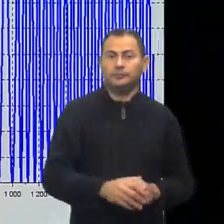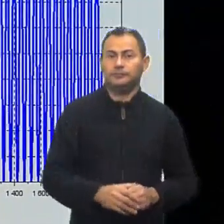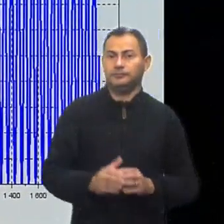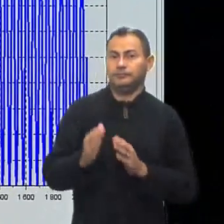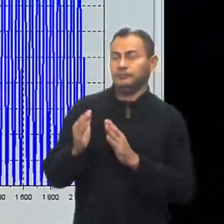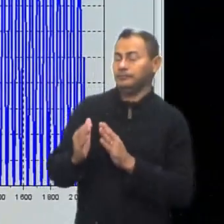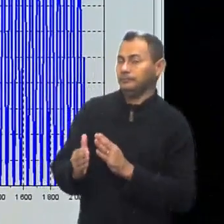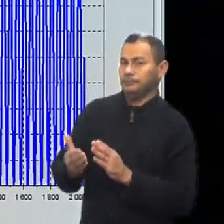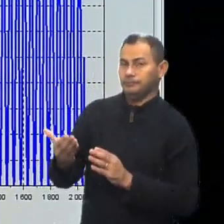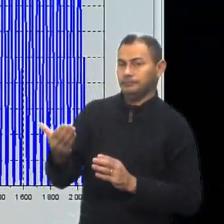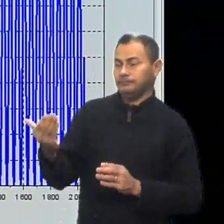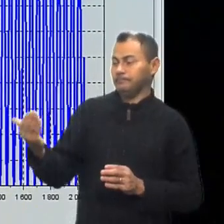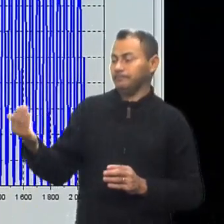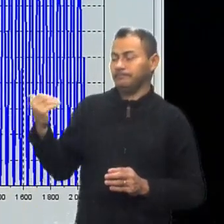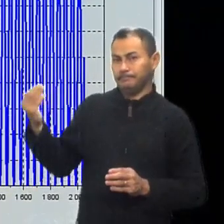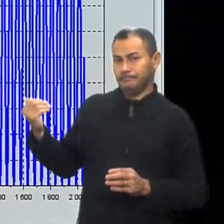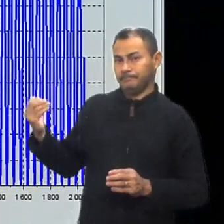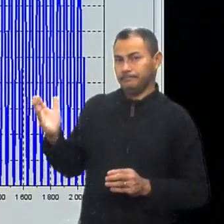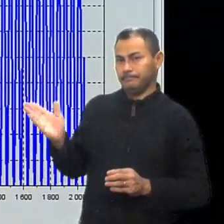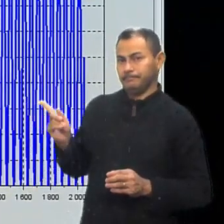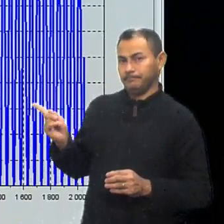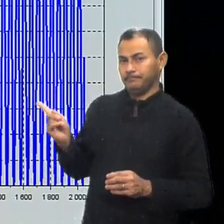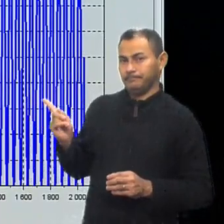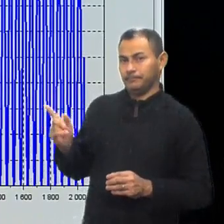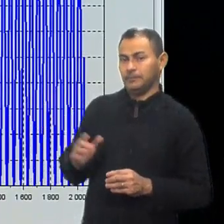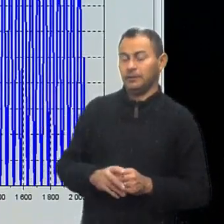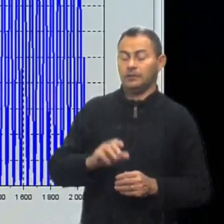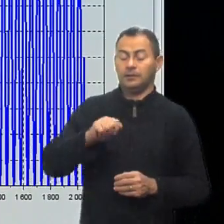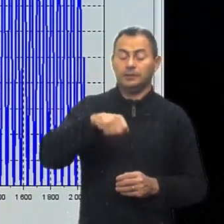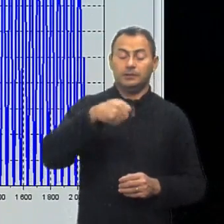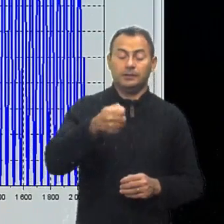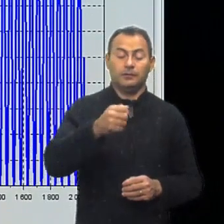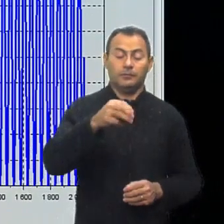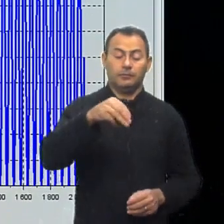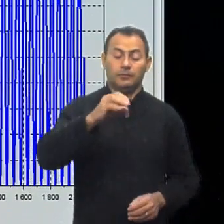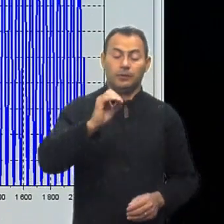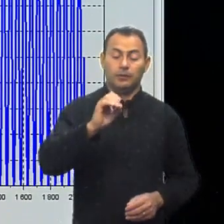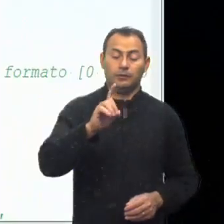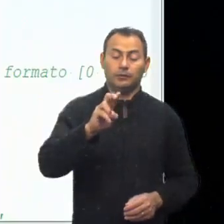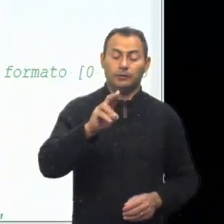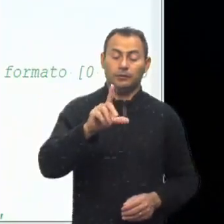e de outro lado o seu sinal modulado.